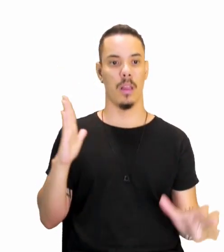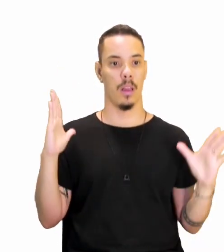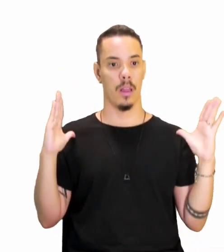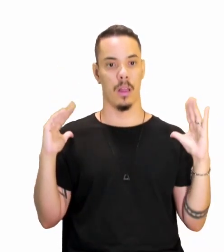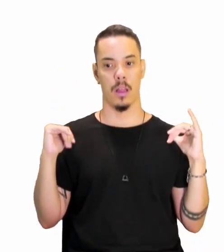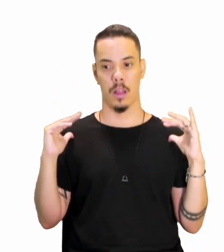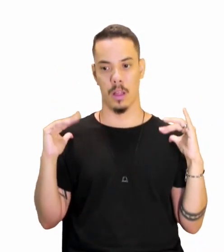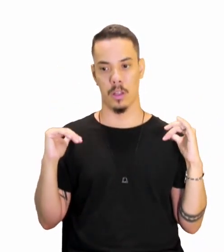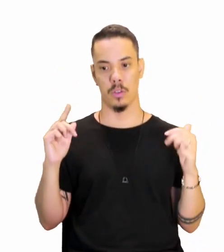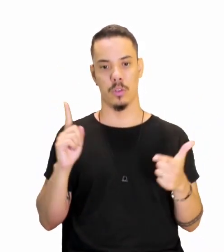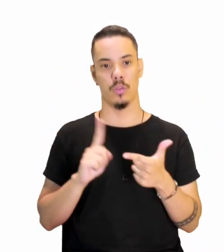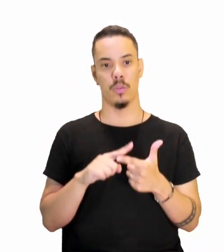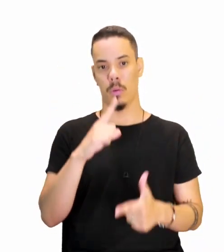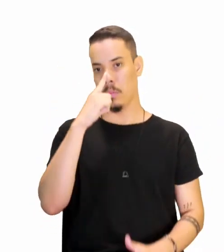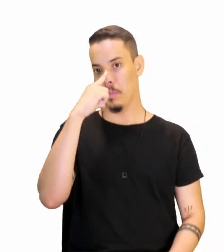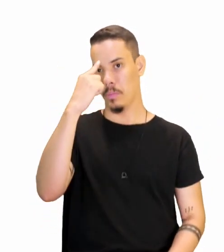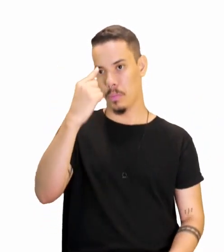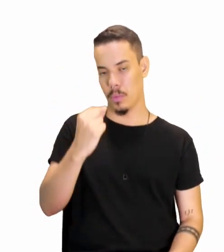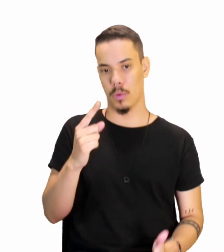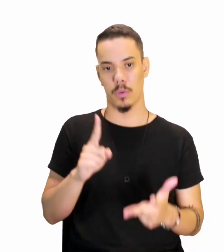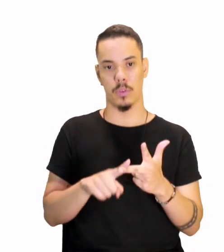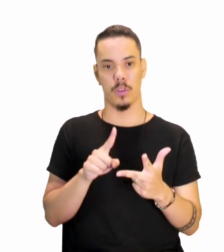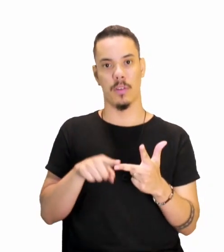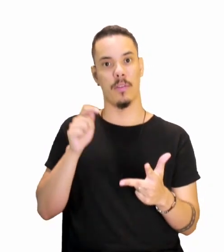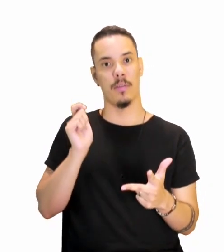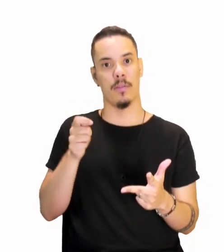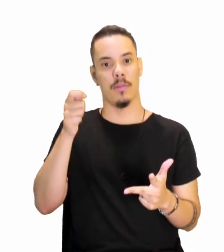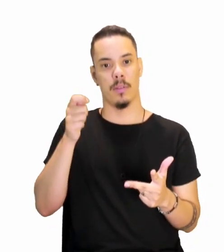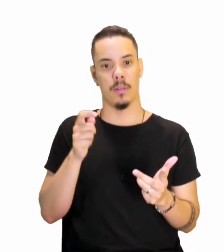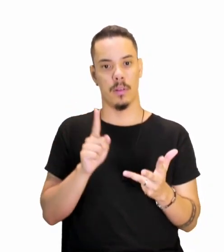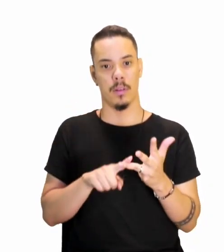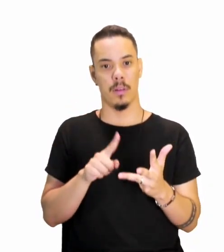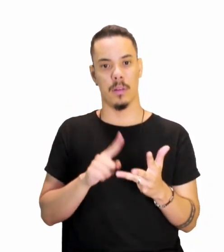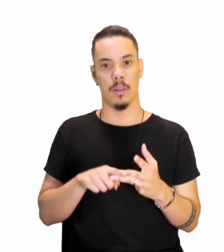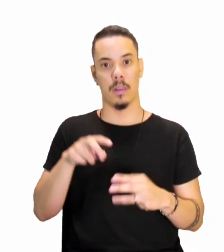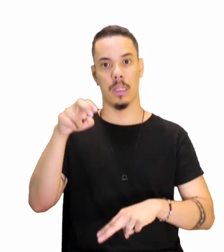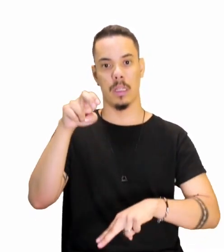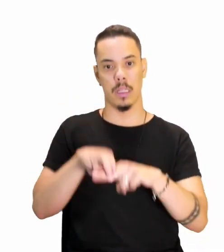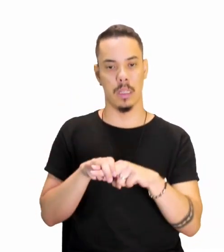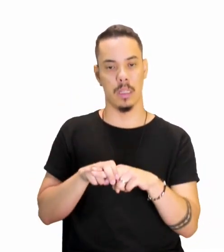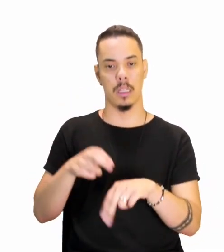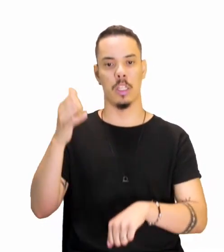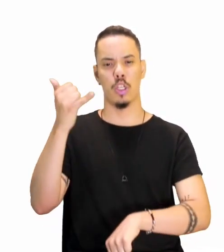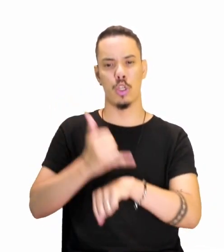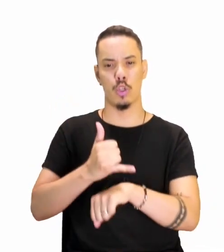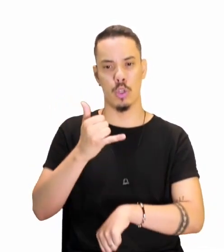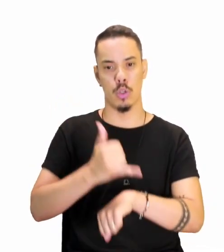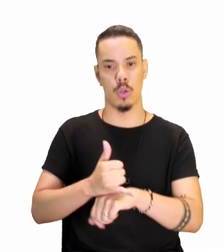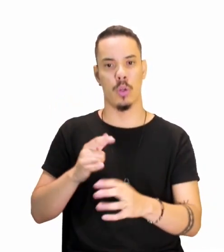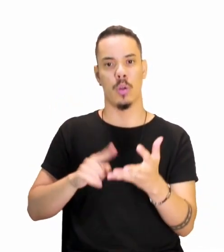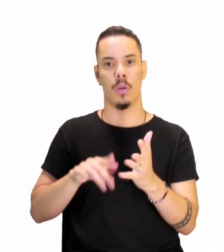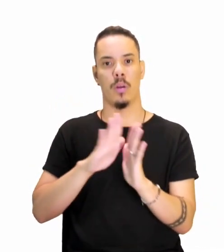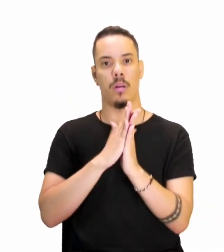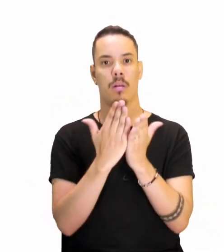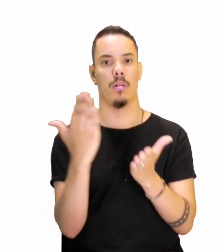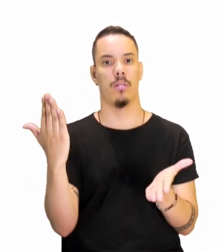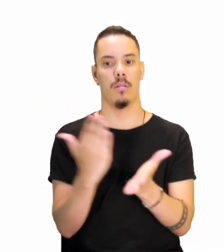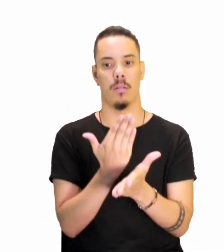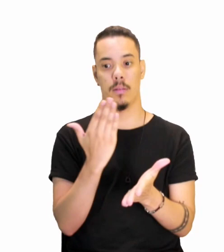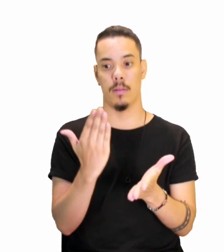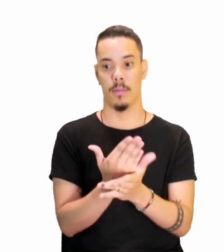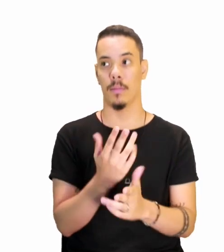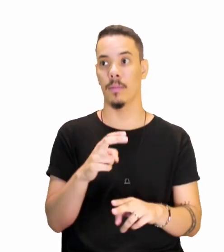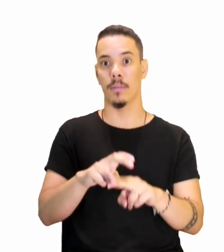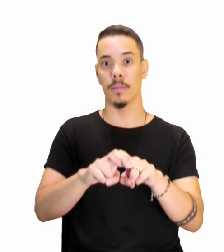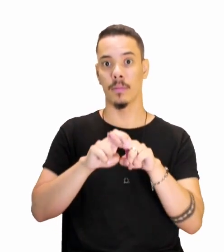anjo, tenho bruxa, fada, cadeira, tijolo, caderno. Então, se